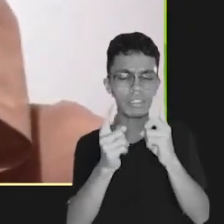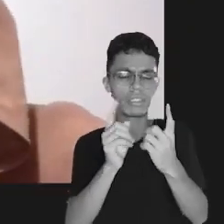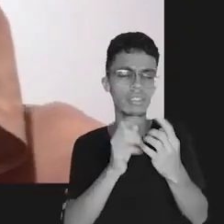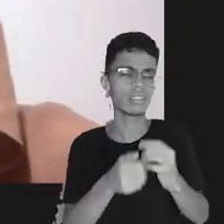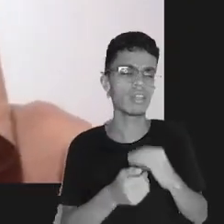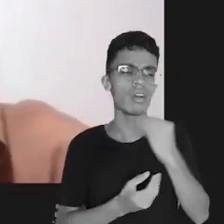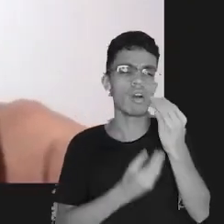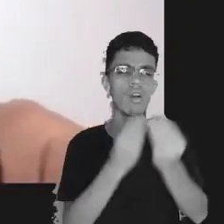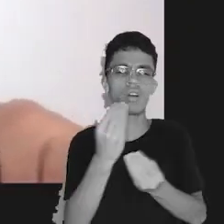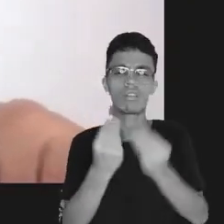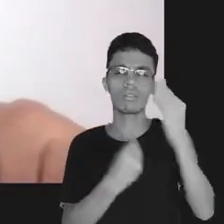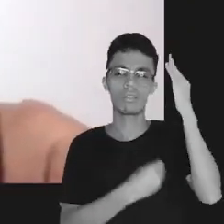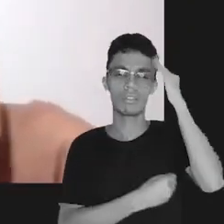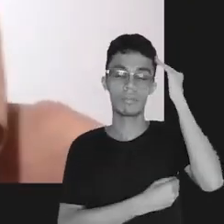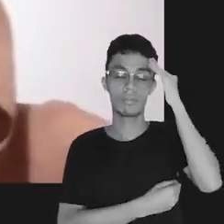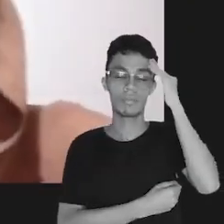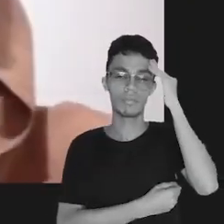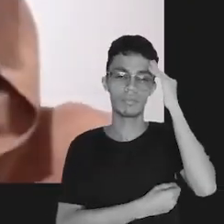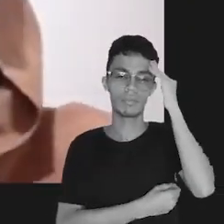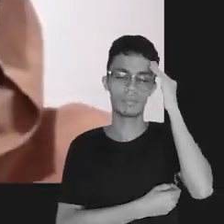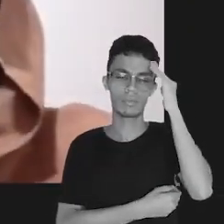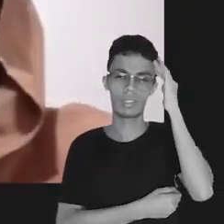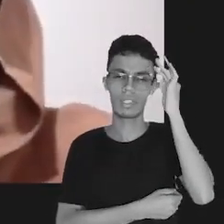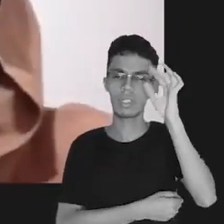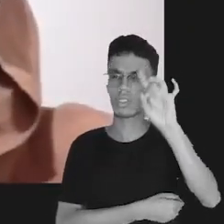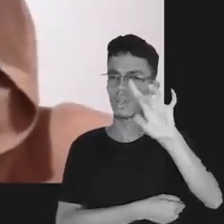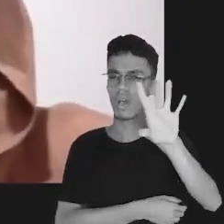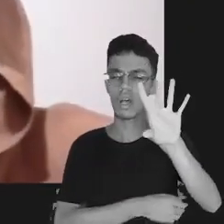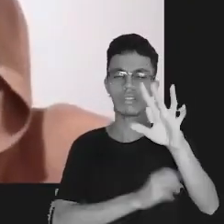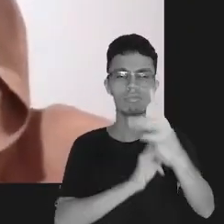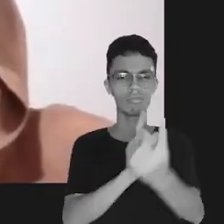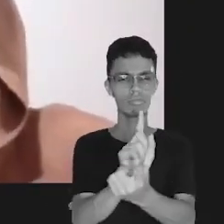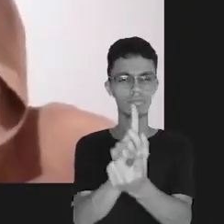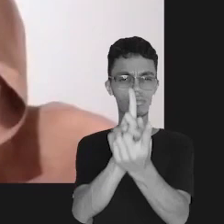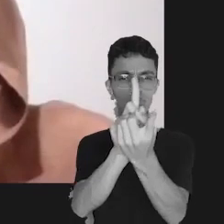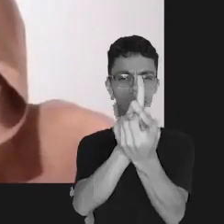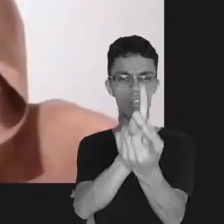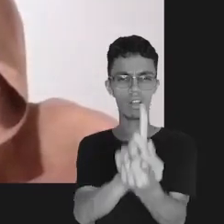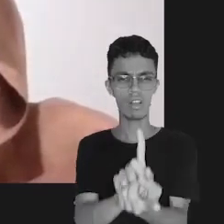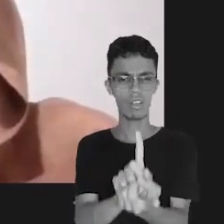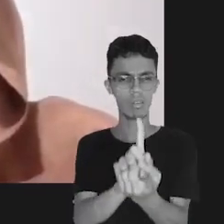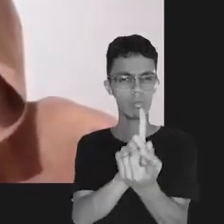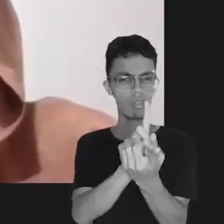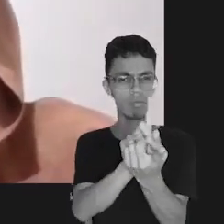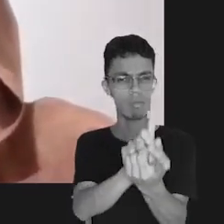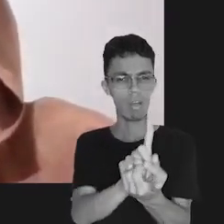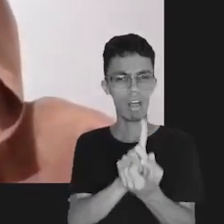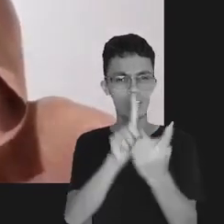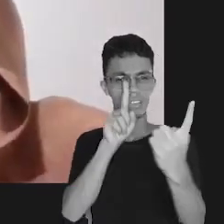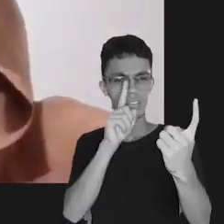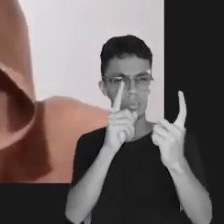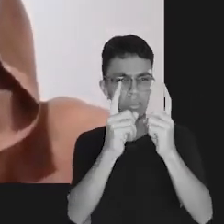Mas como sabeis? Pois não era apenas uma sombra que com ele lutava?